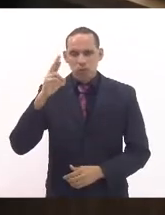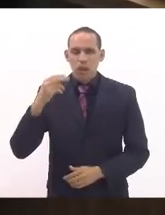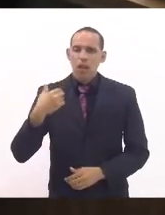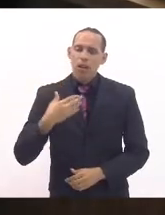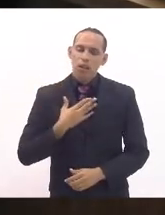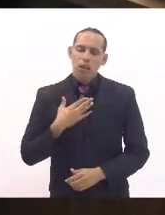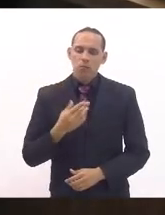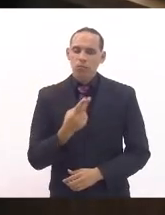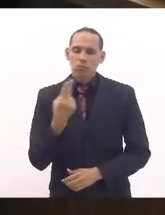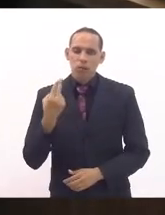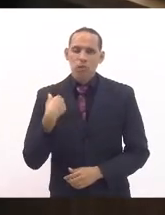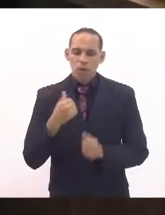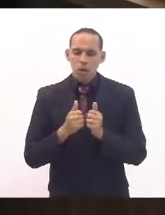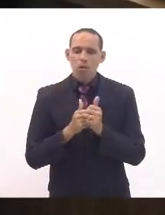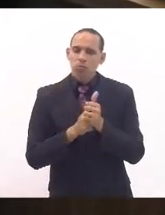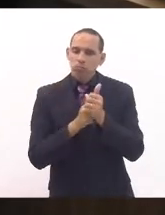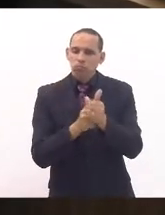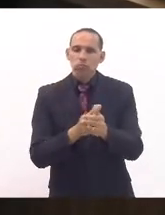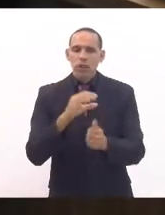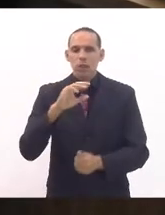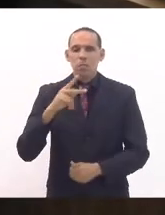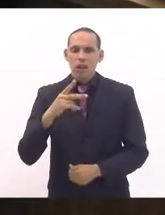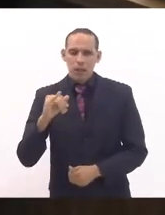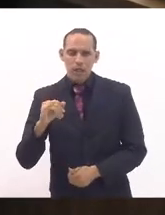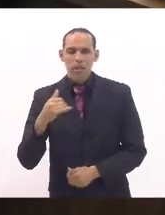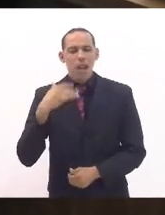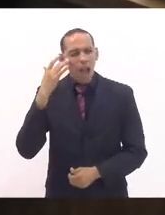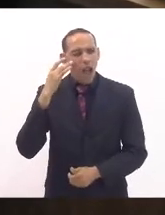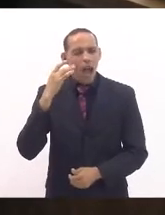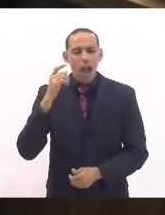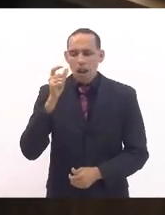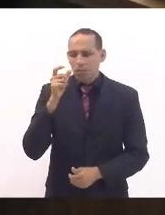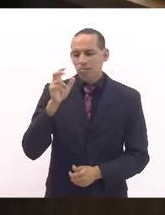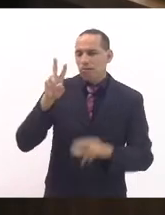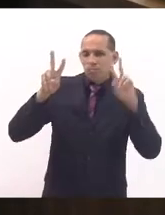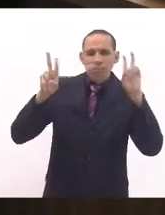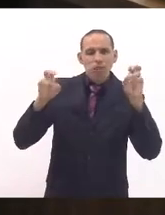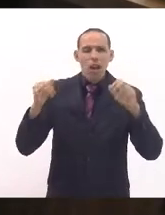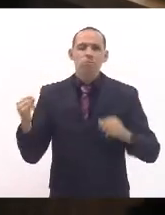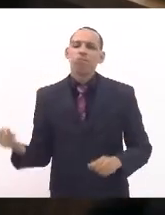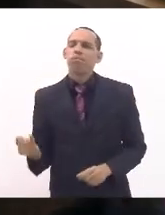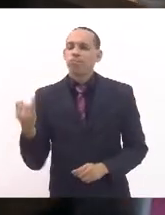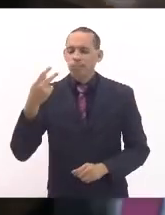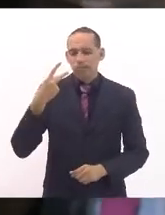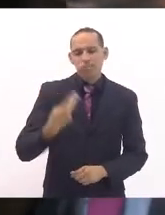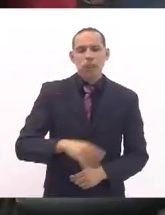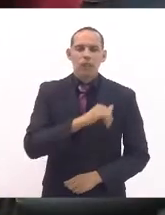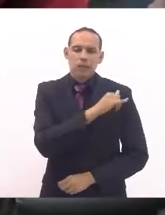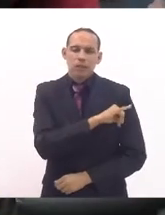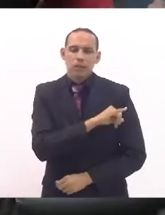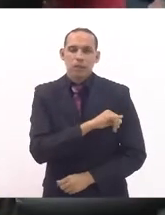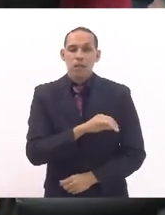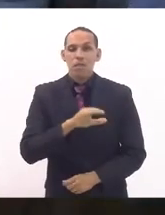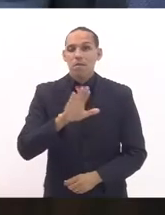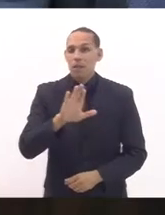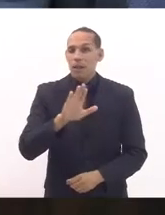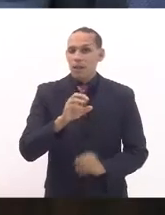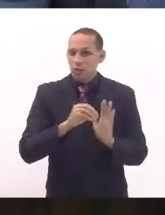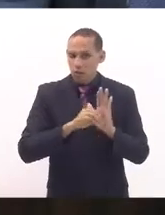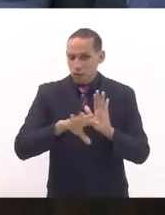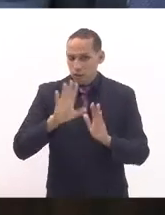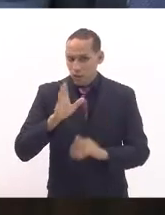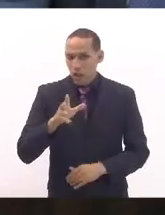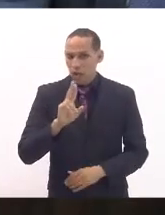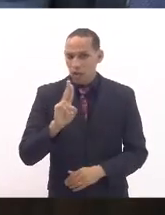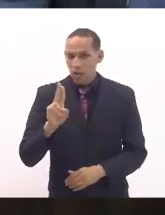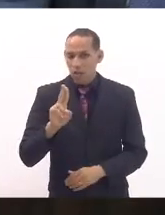o meu nome aí para acompanhar a CPI, que eu considero esse tema de extrema relevância para o Estado do Rio de Janeiro. Mas já foi indicado o